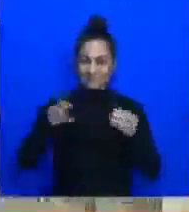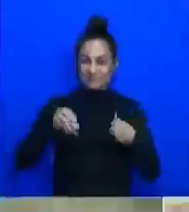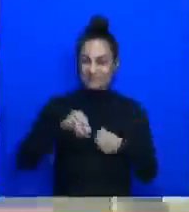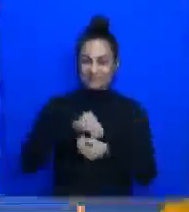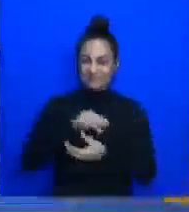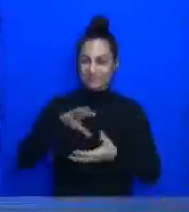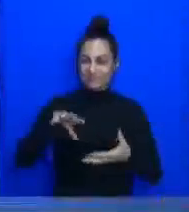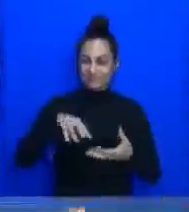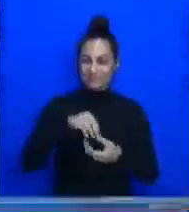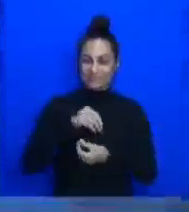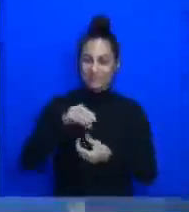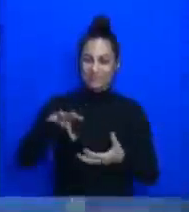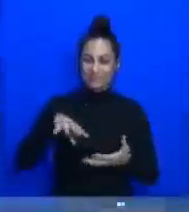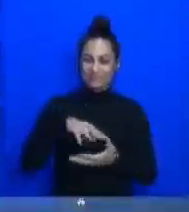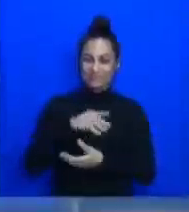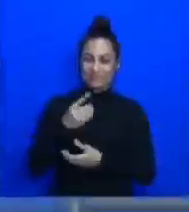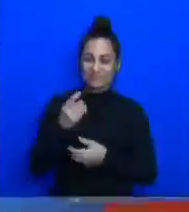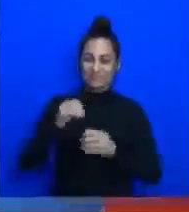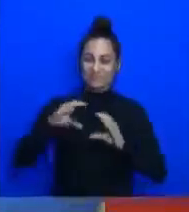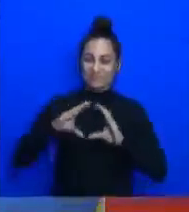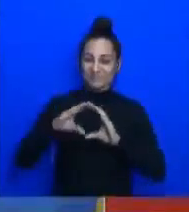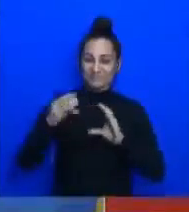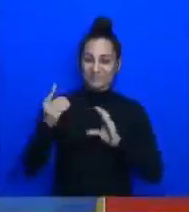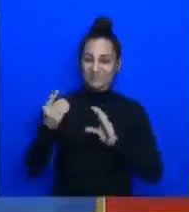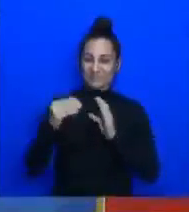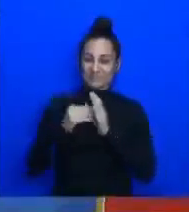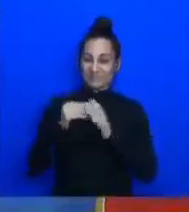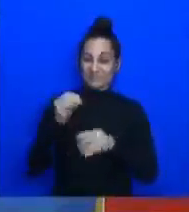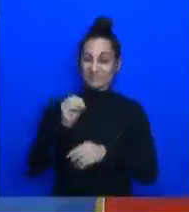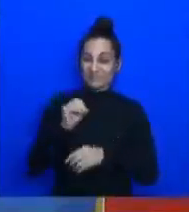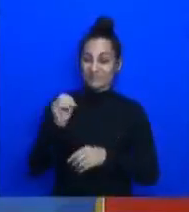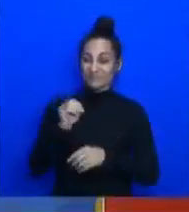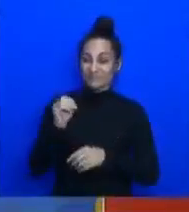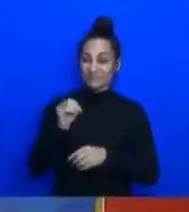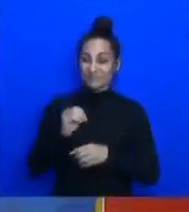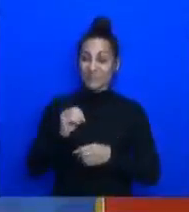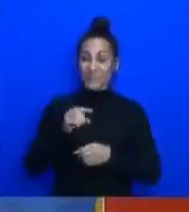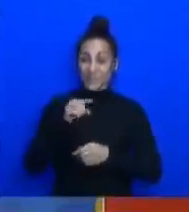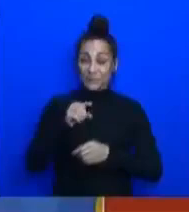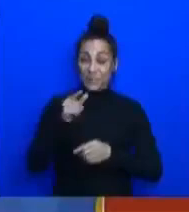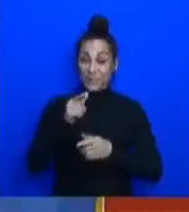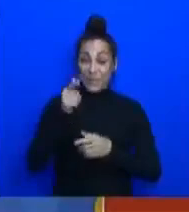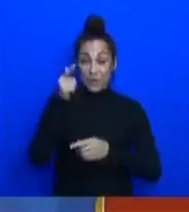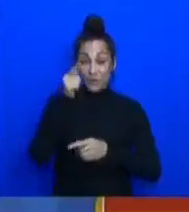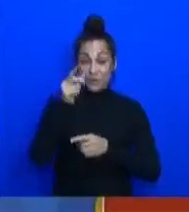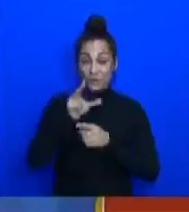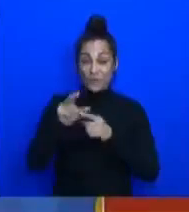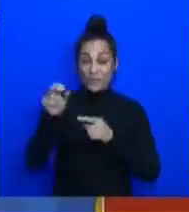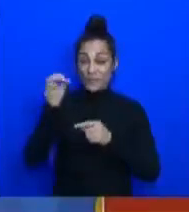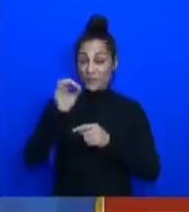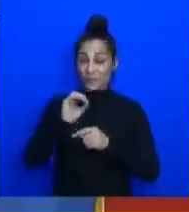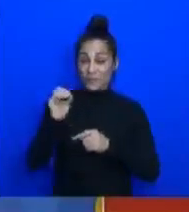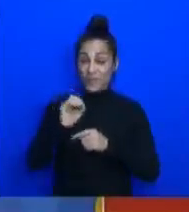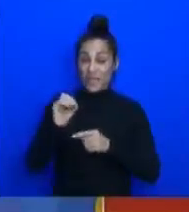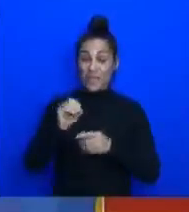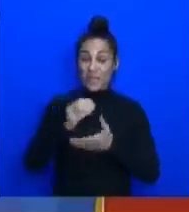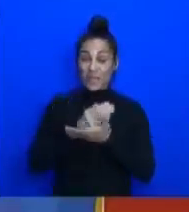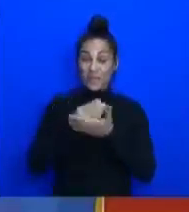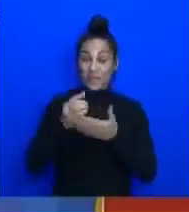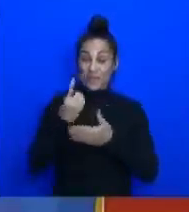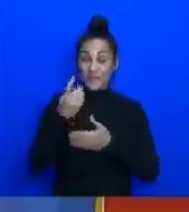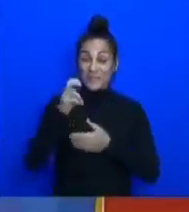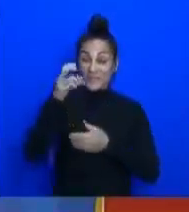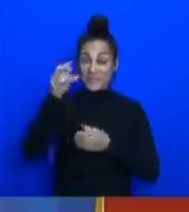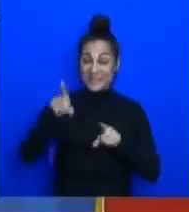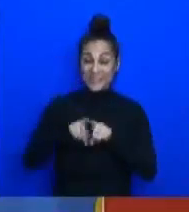Globo carregado embaralhando, 100 bolas numeradas de 01 a 00. Você ganha com 0 acerto, ganha também a partir de 15